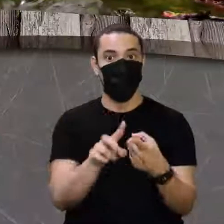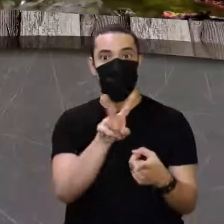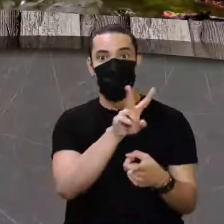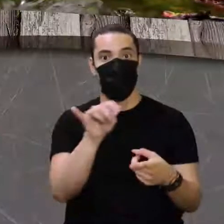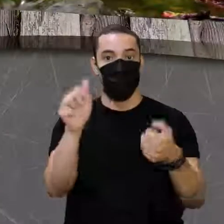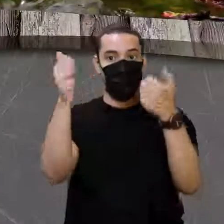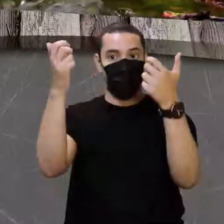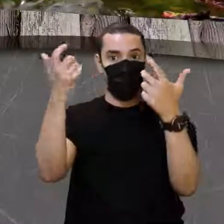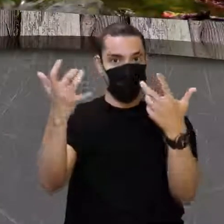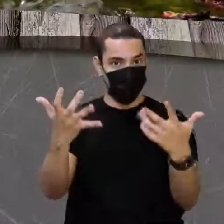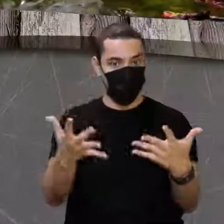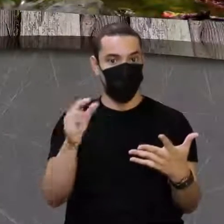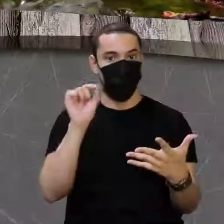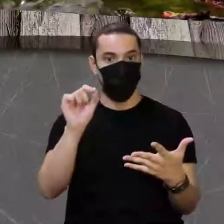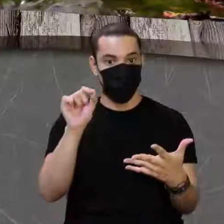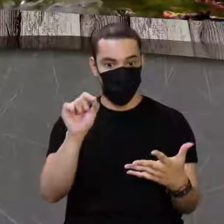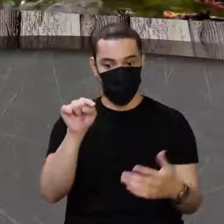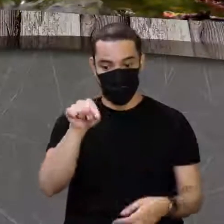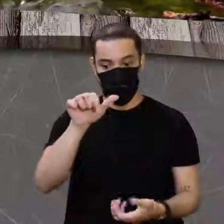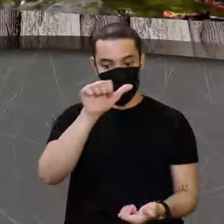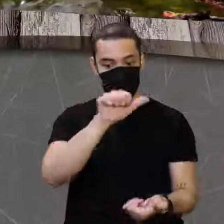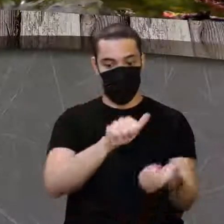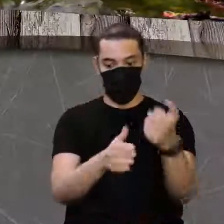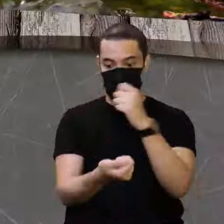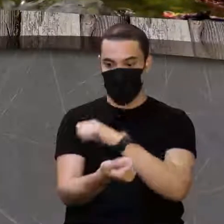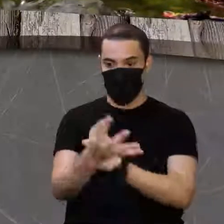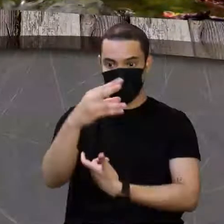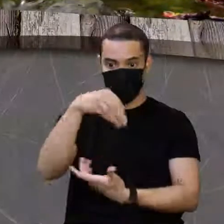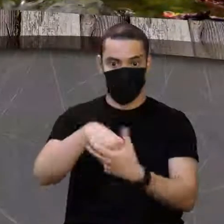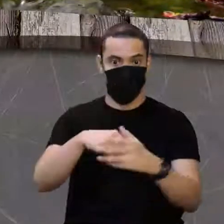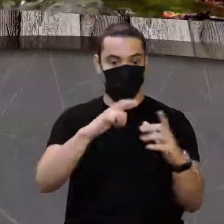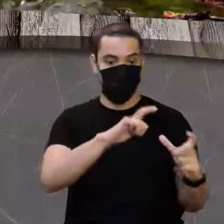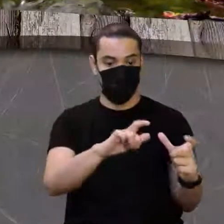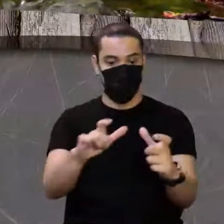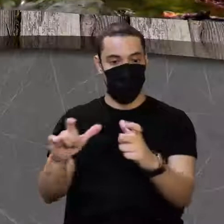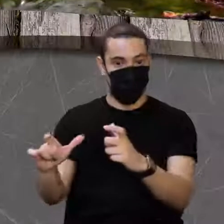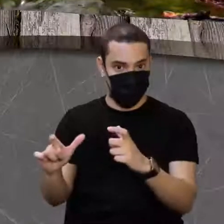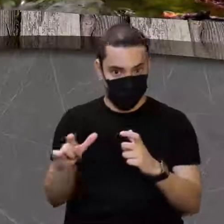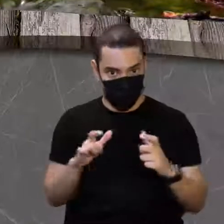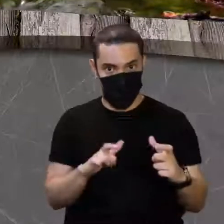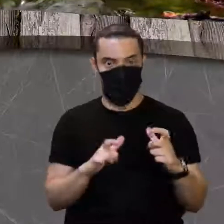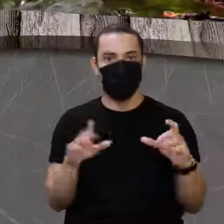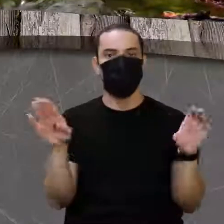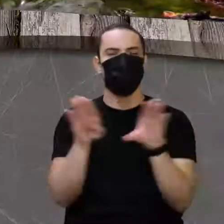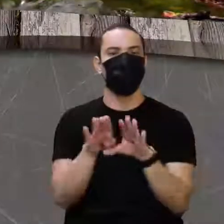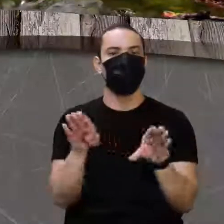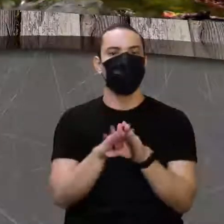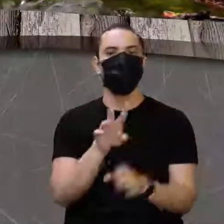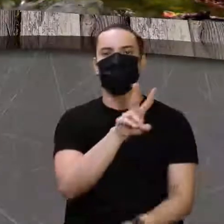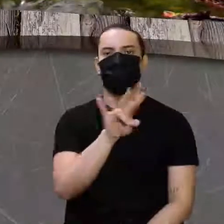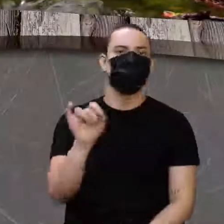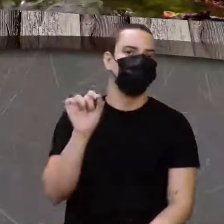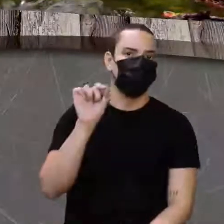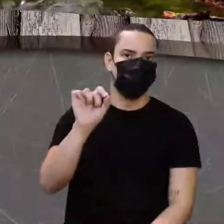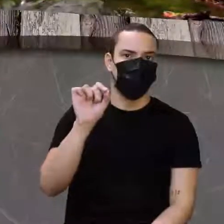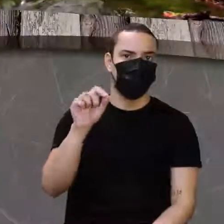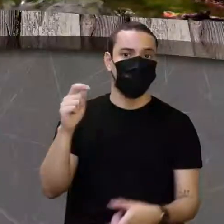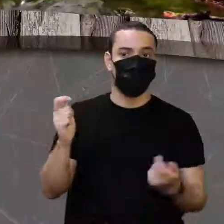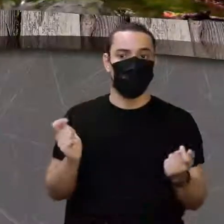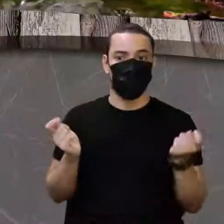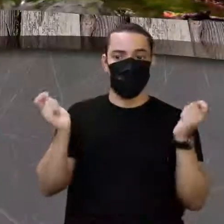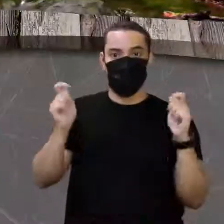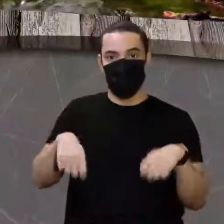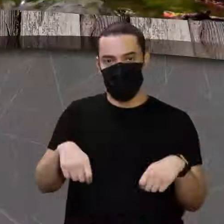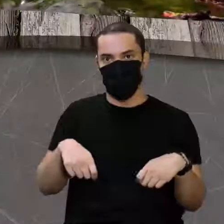esses organismos mais adaptados nesses locais onde eles estão inseridos e vão permitir que